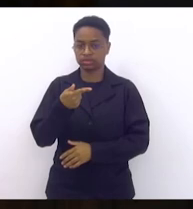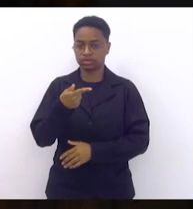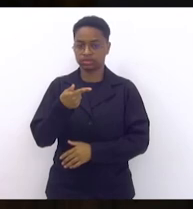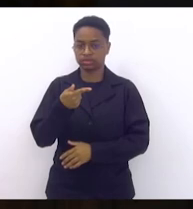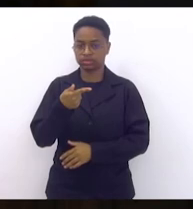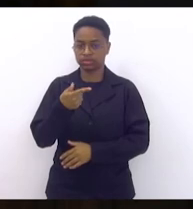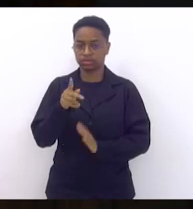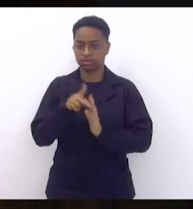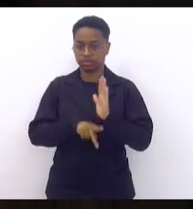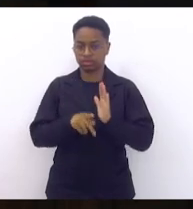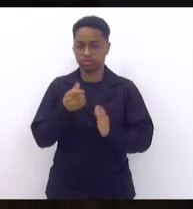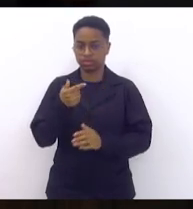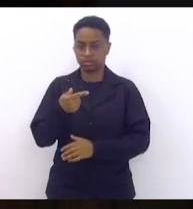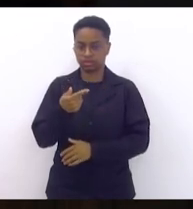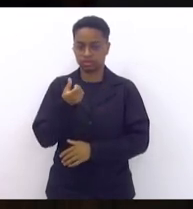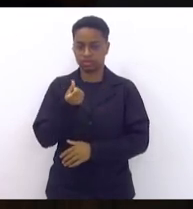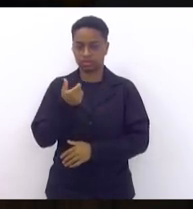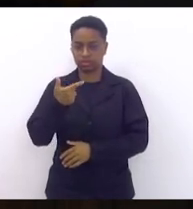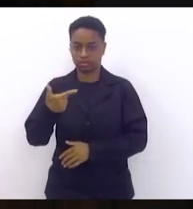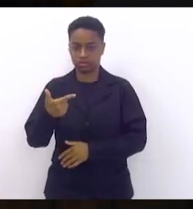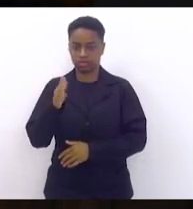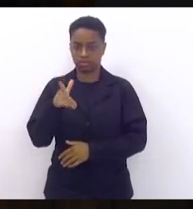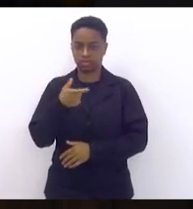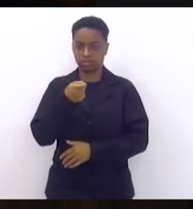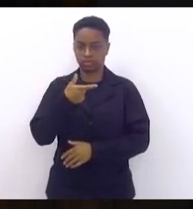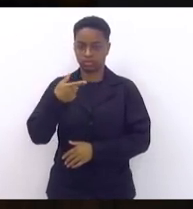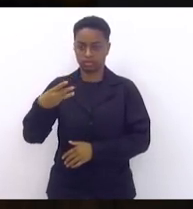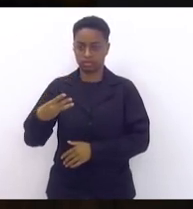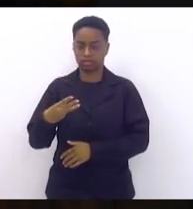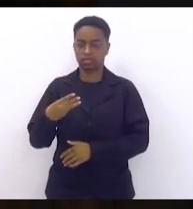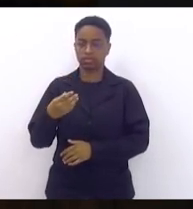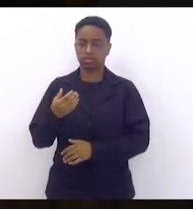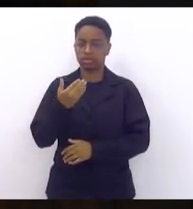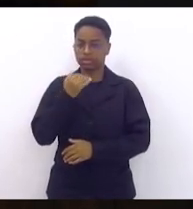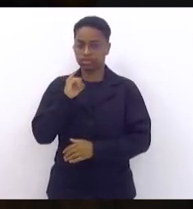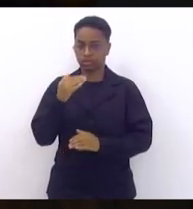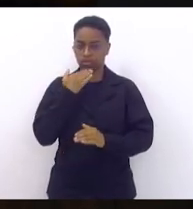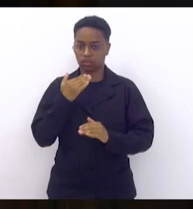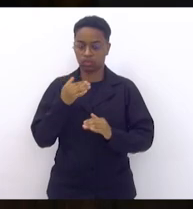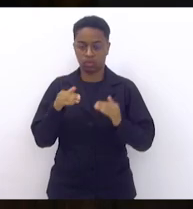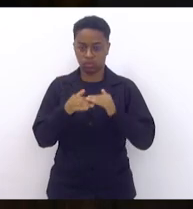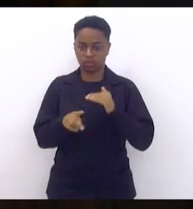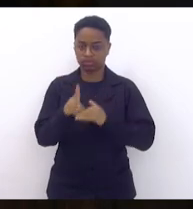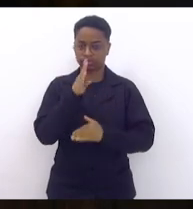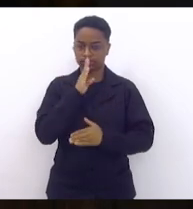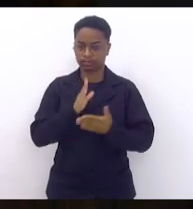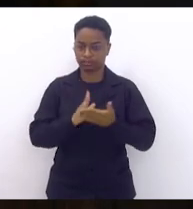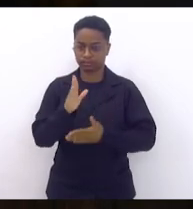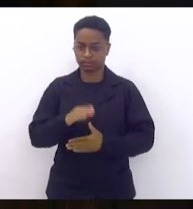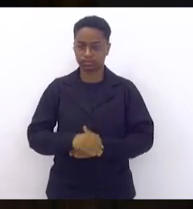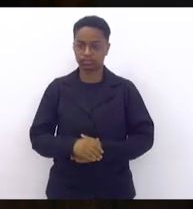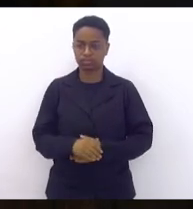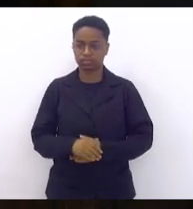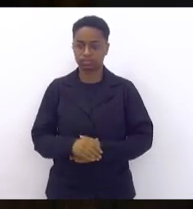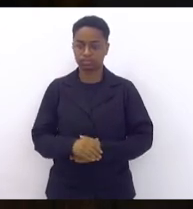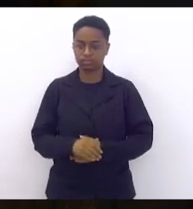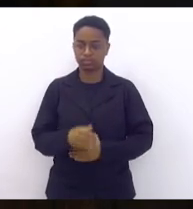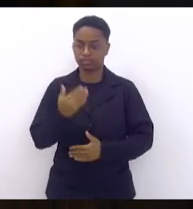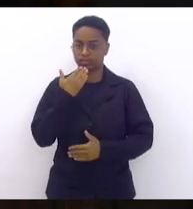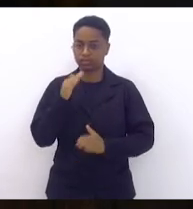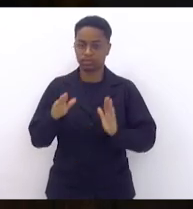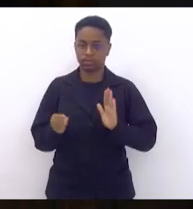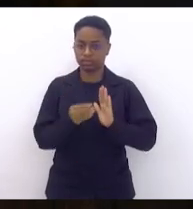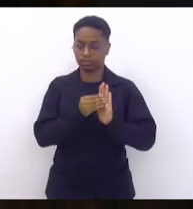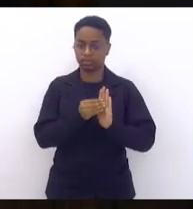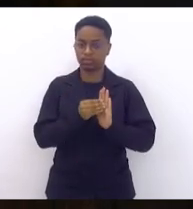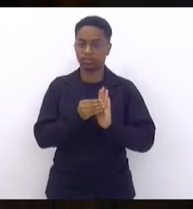760, do projeto 762, de 23, do deputado Tia Ju. Os senhores que aprovam, permaneçam como estão, aprovados. Requerimento de inclusão na ordem